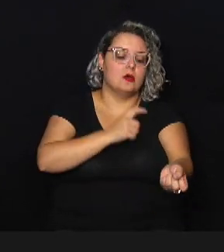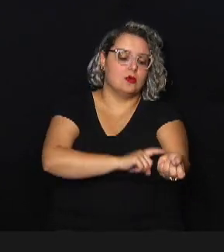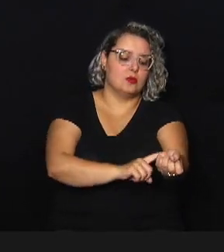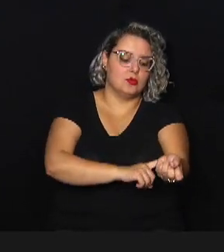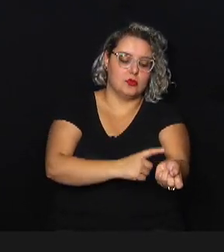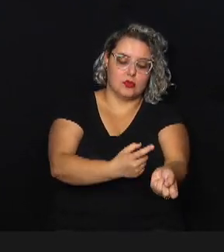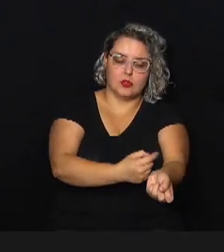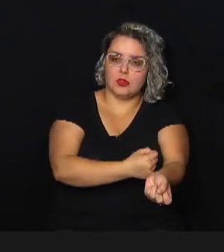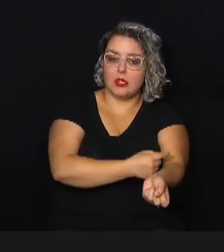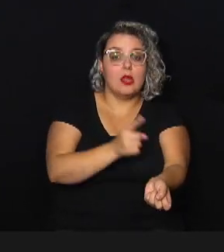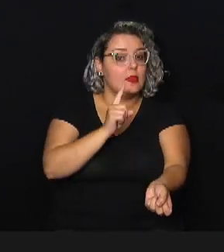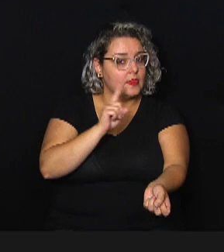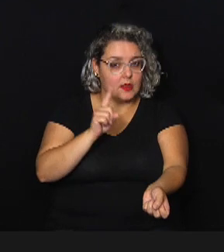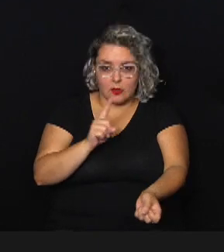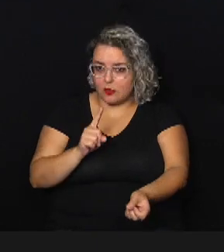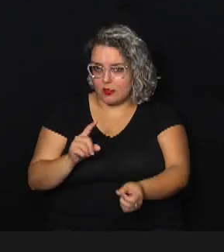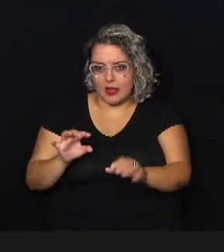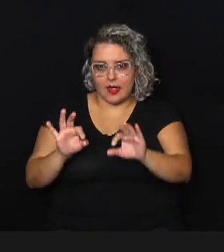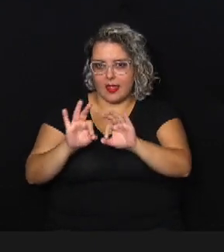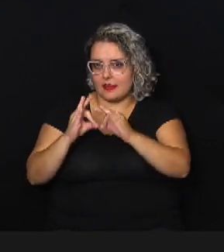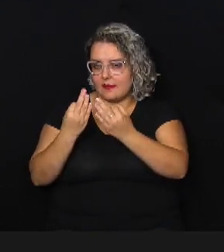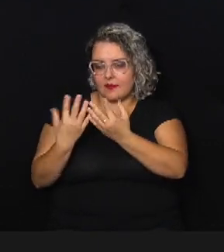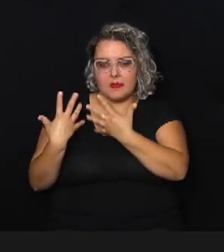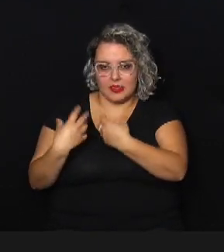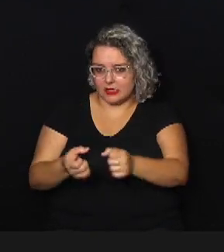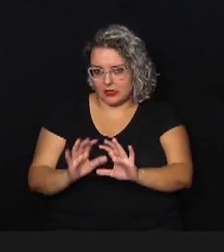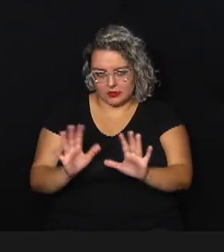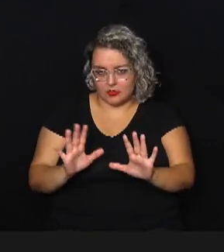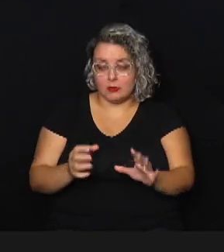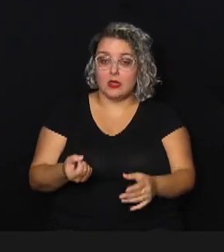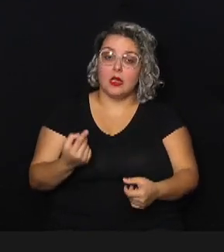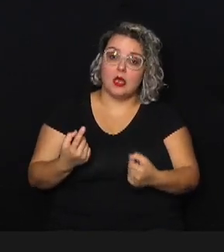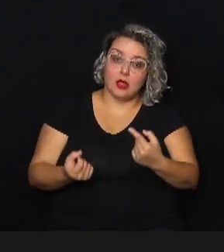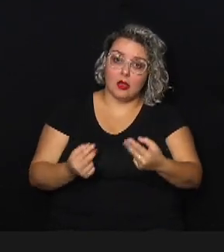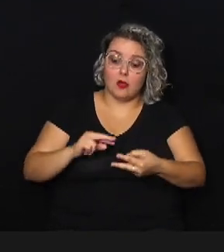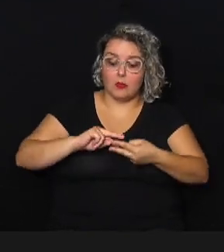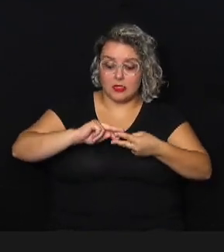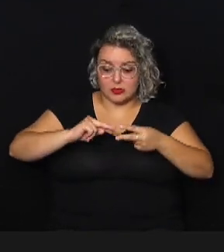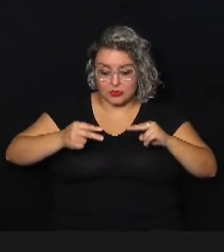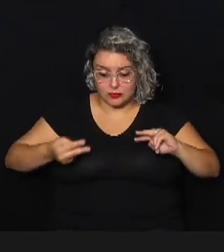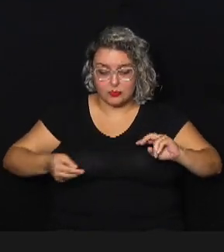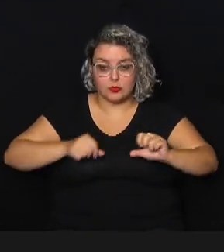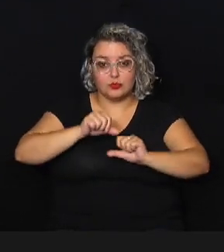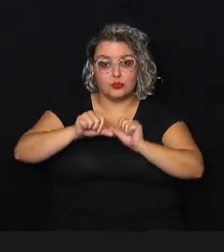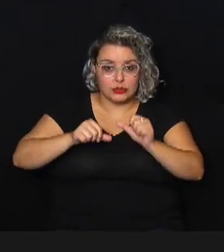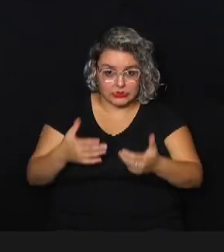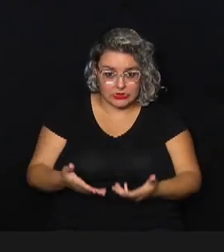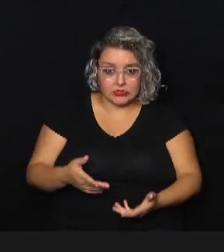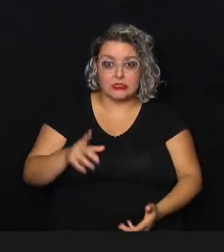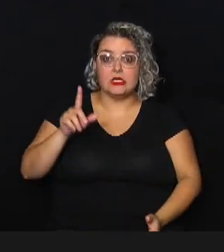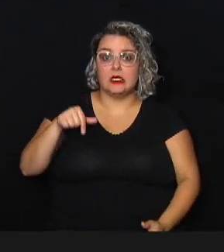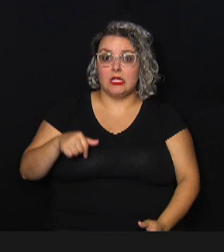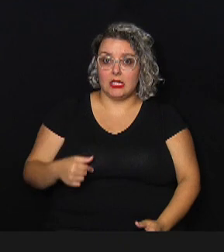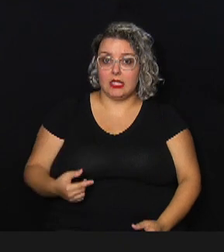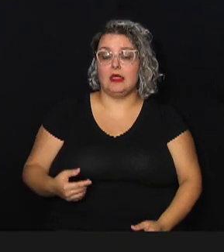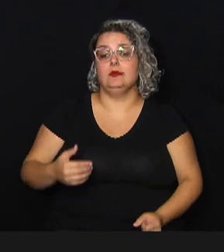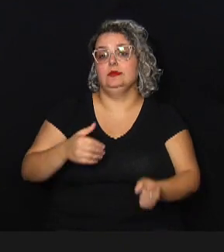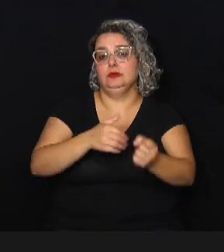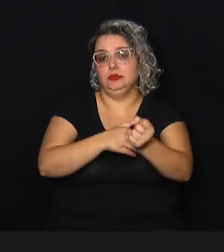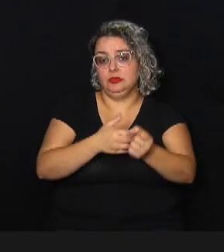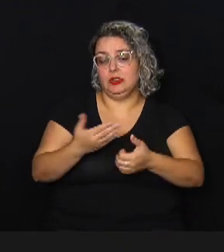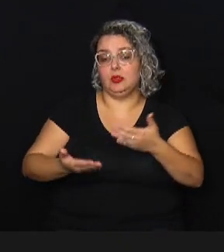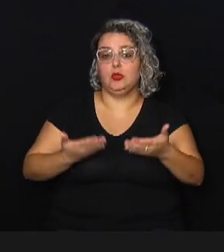é hereditária, tá? Mas a gente sabe de algumas mutações genéticas envolvidas, e isso hoje é um ponto-chave já no tratamento